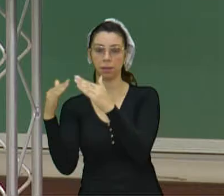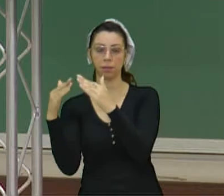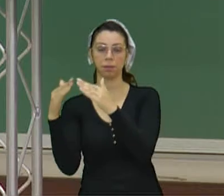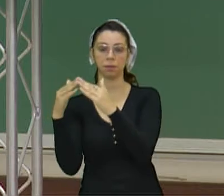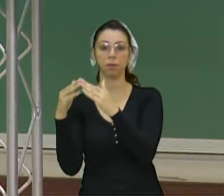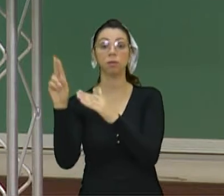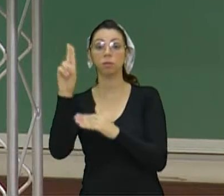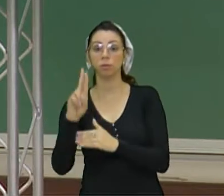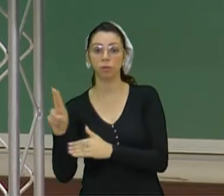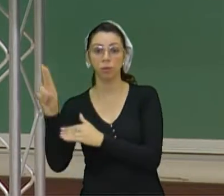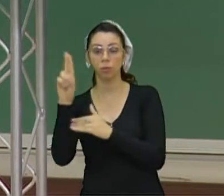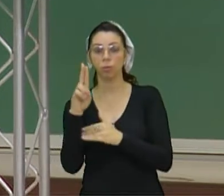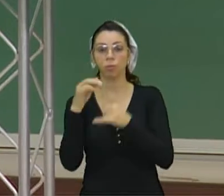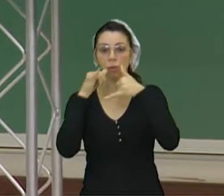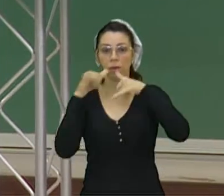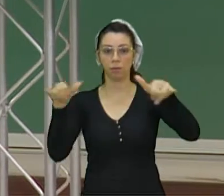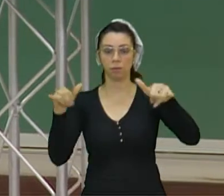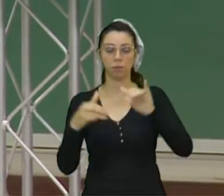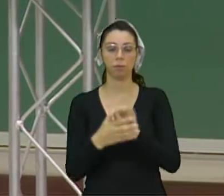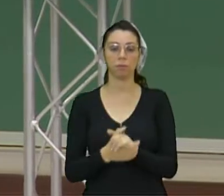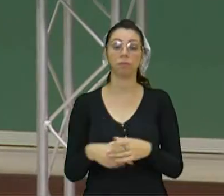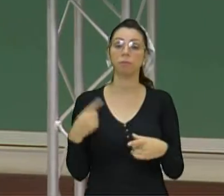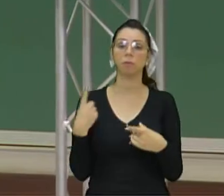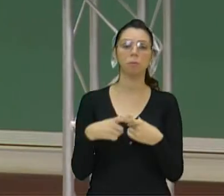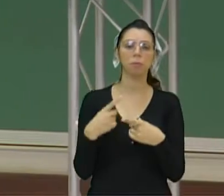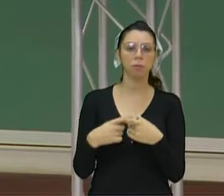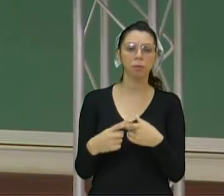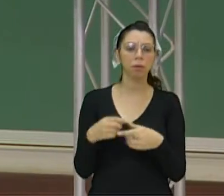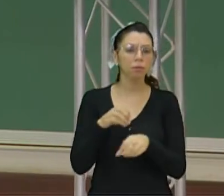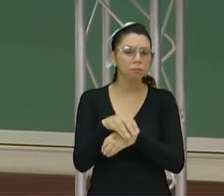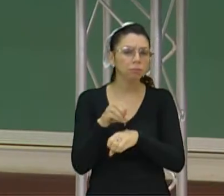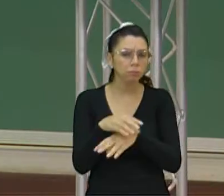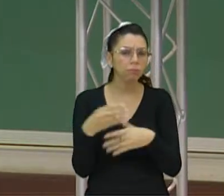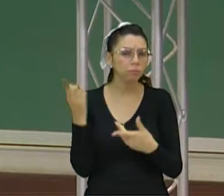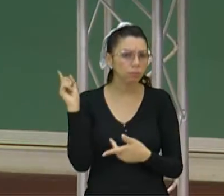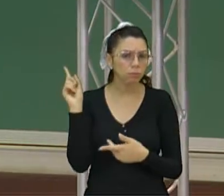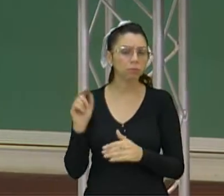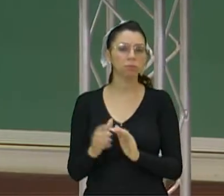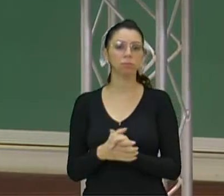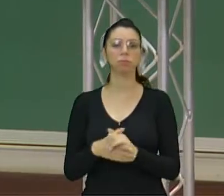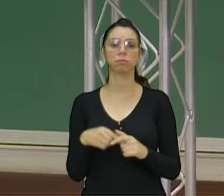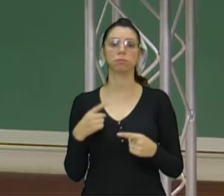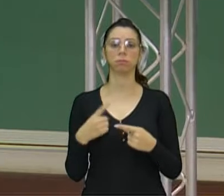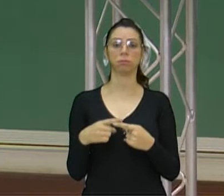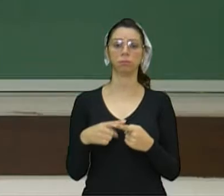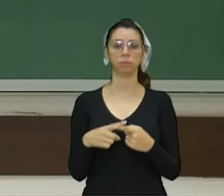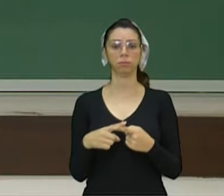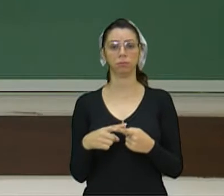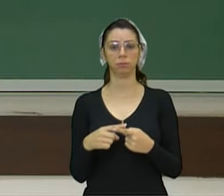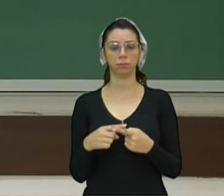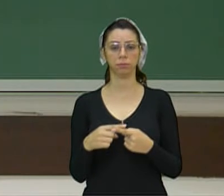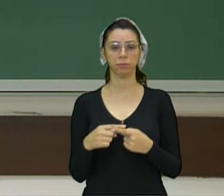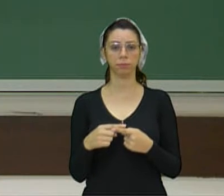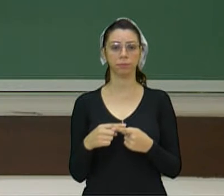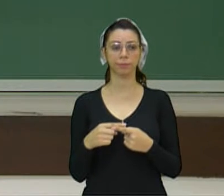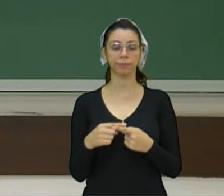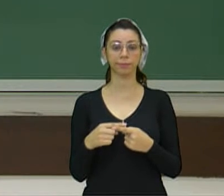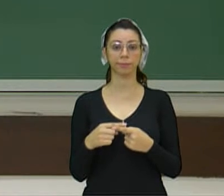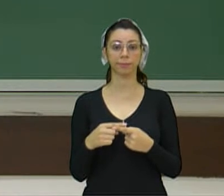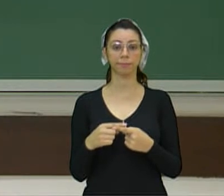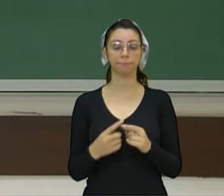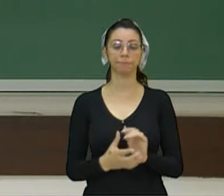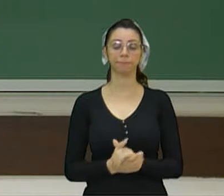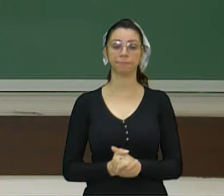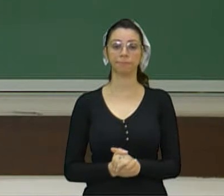a gente está batendo aqui nessa questão? Exatamente por causa dessa questão